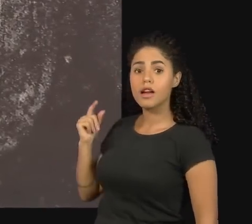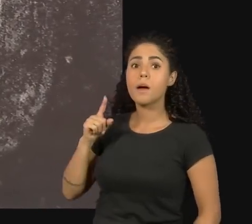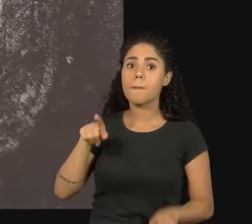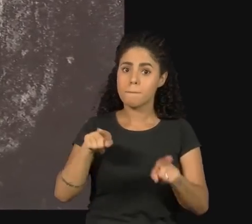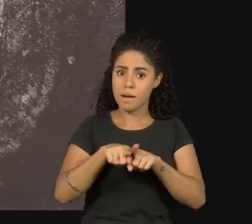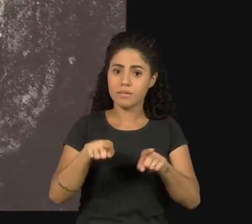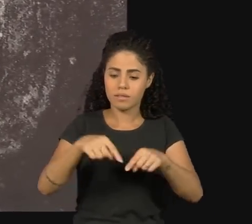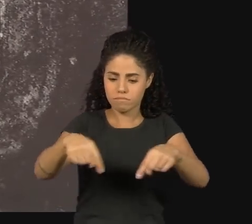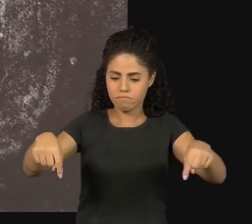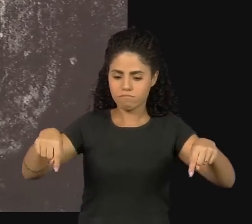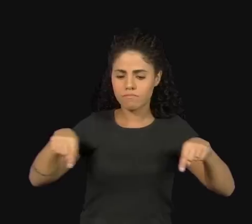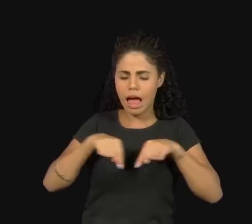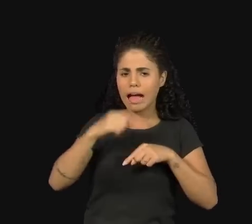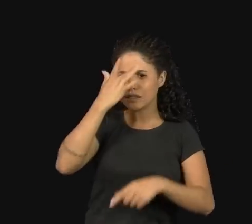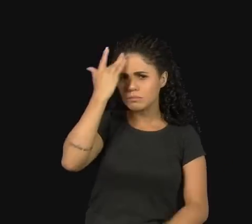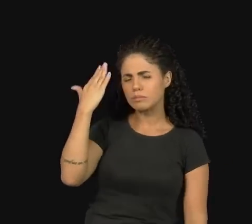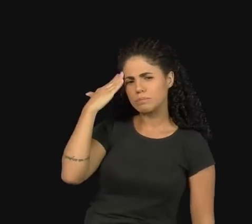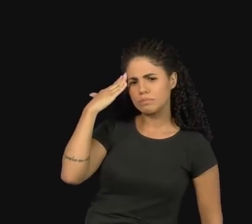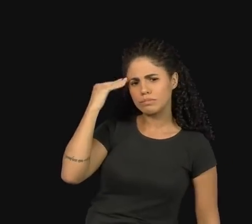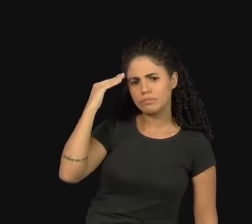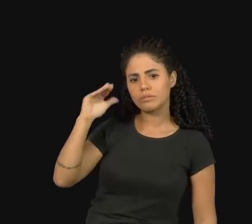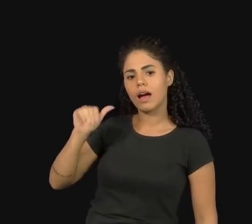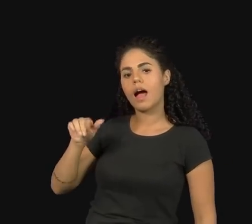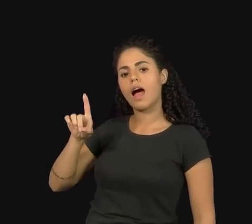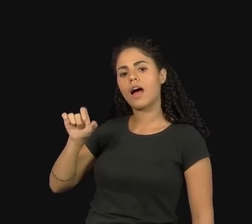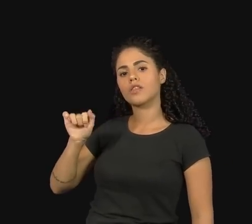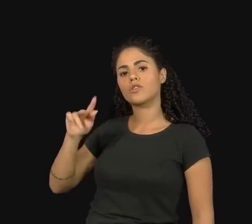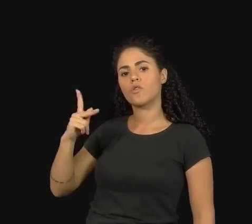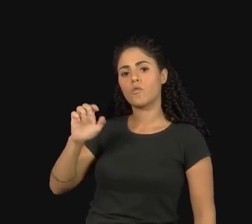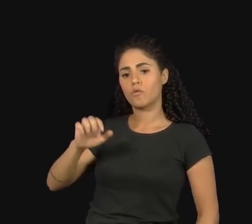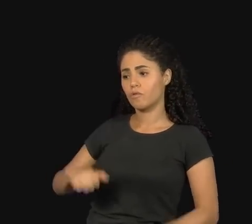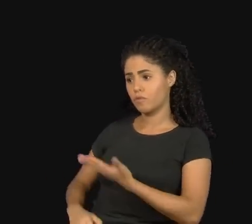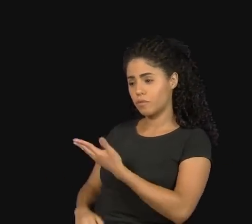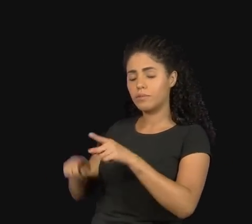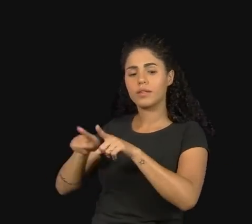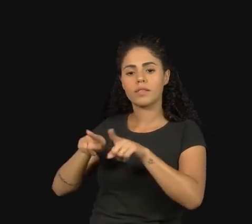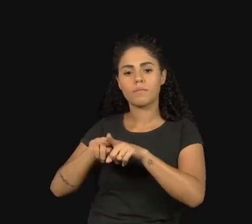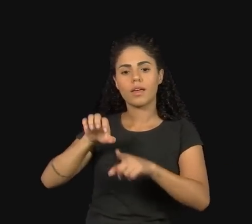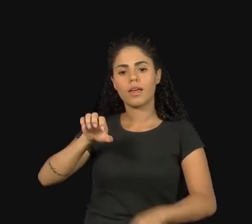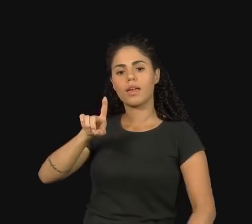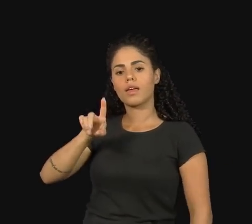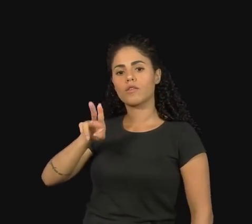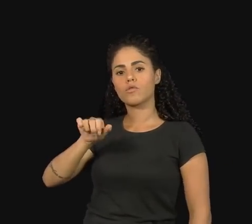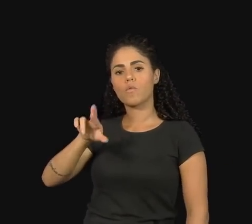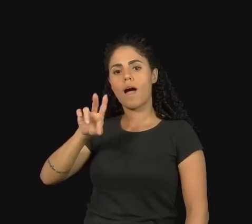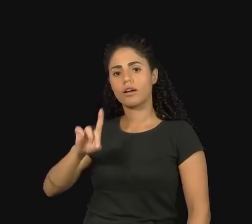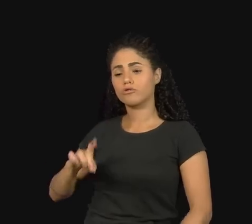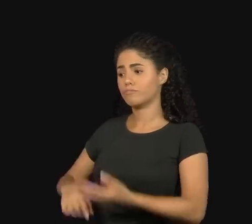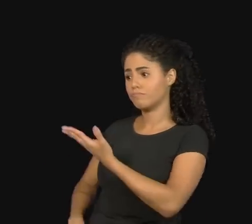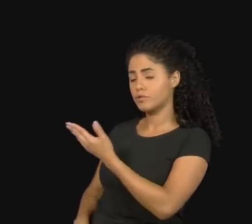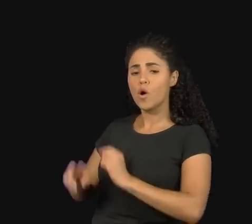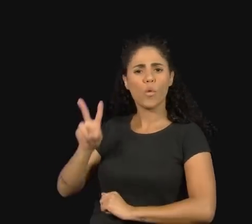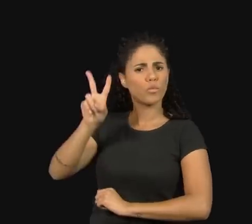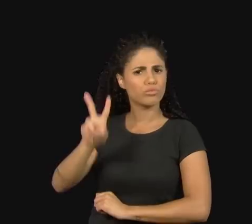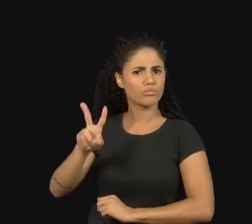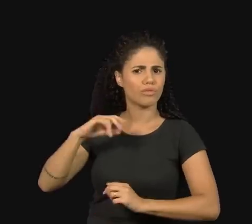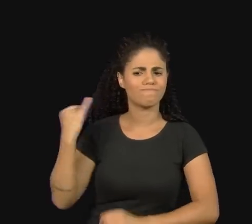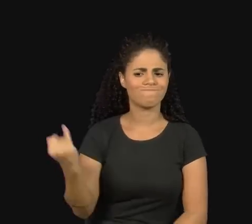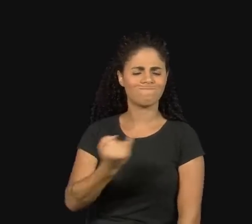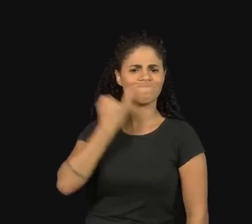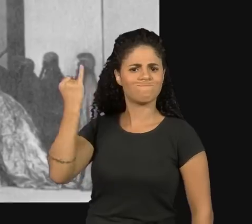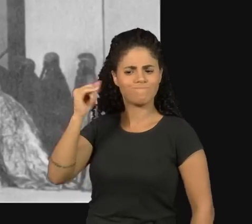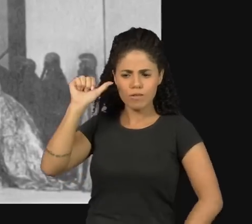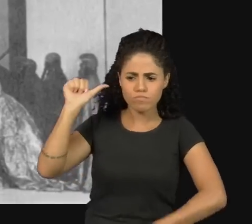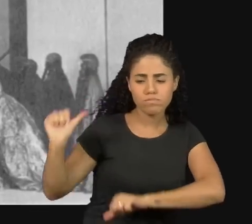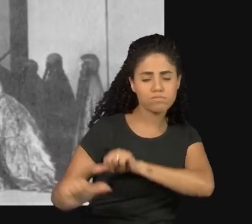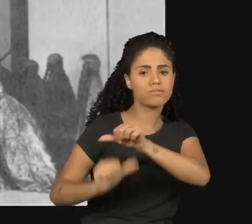Grandes cenógrafos da história, como Adolphe Appia e Edward Gordon Craig, foram fundamentais nessa